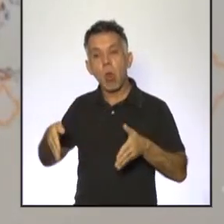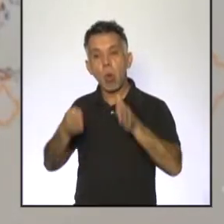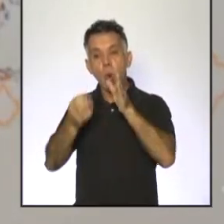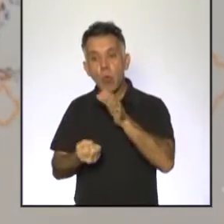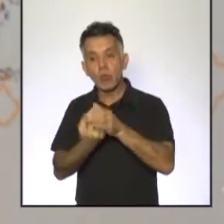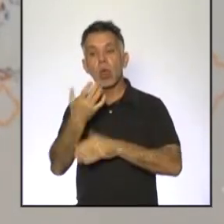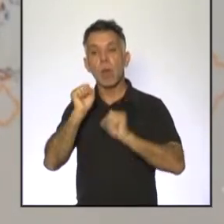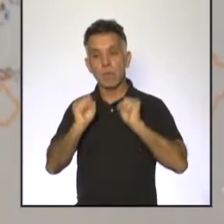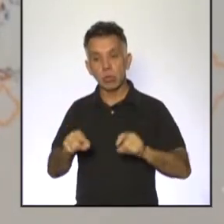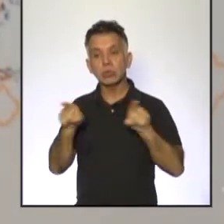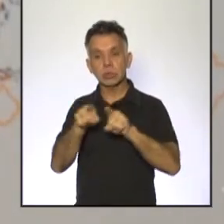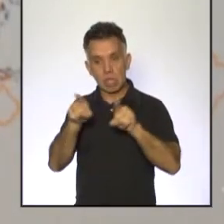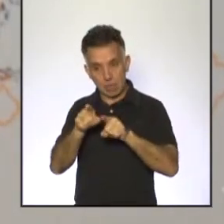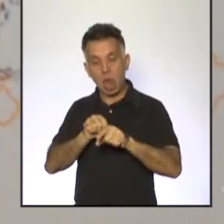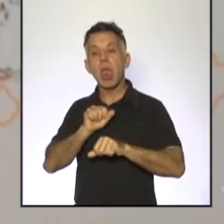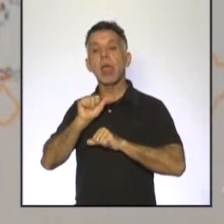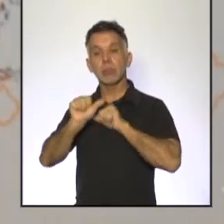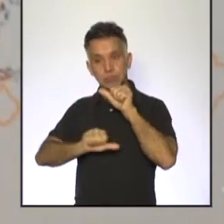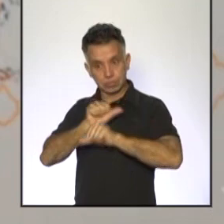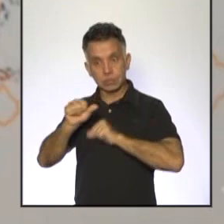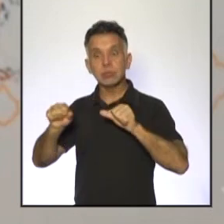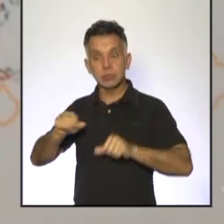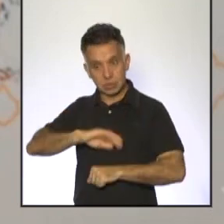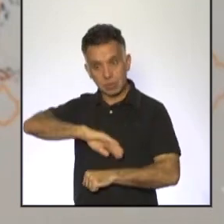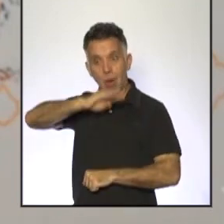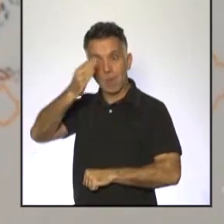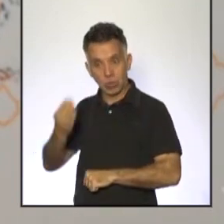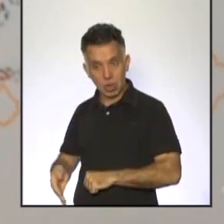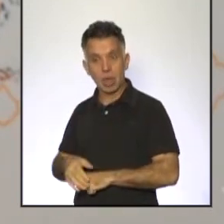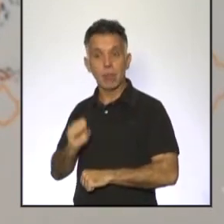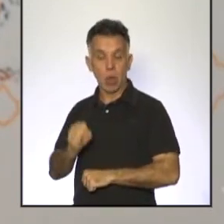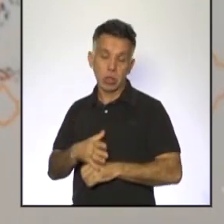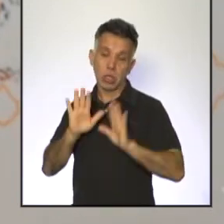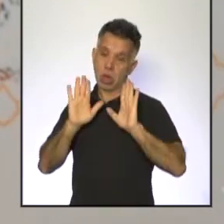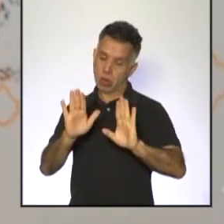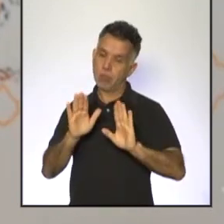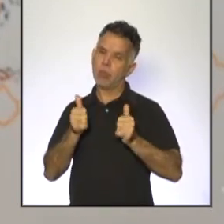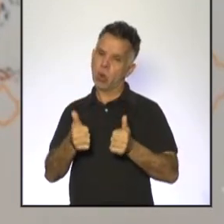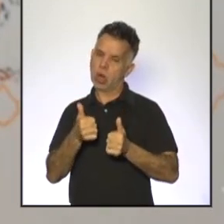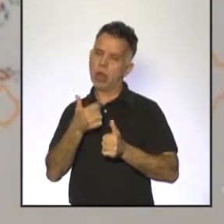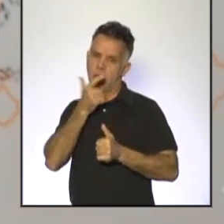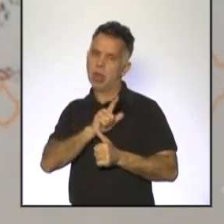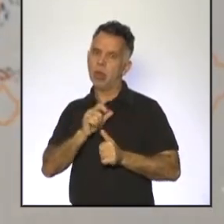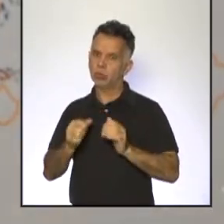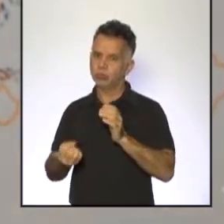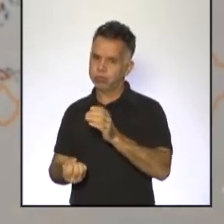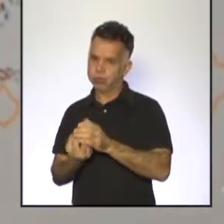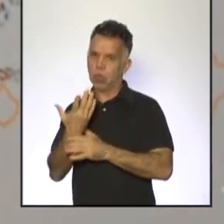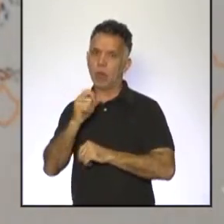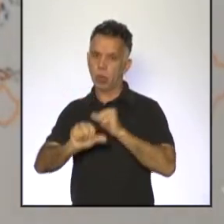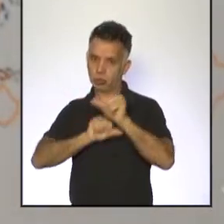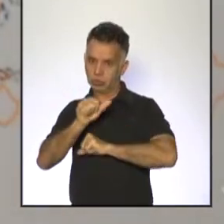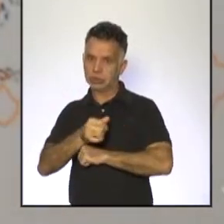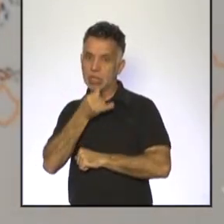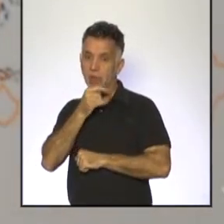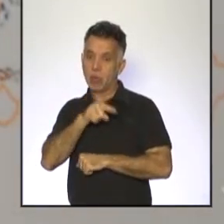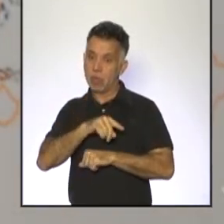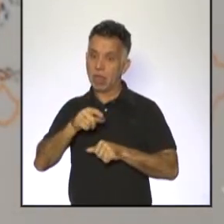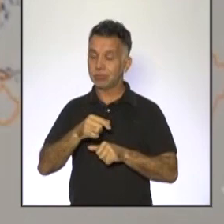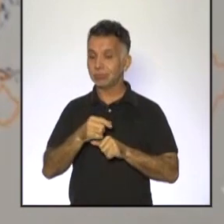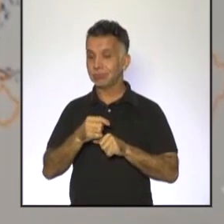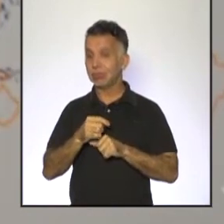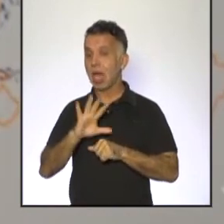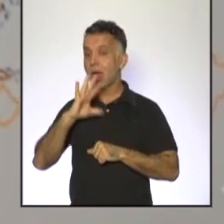também pode ser uma montanha. Óbvio que o vulcanismo pode gerar montanhas. A exemplo dessa